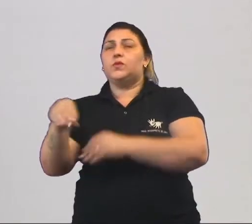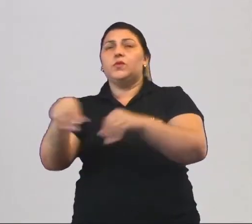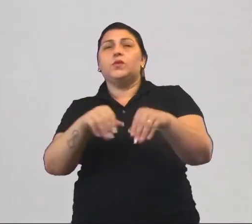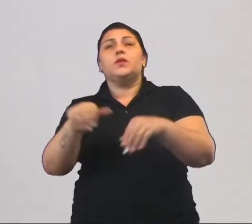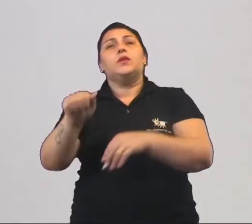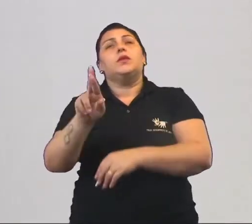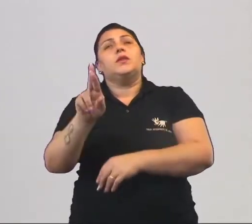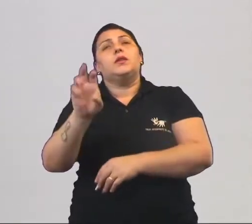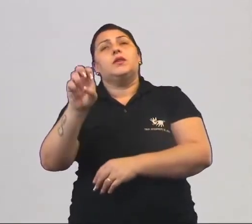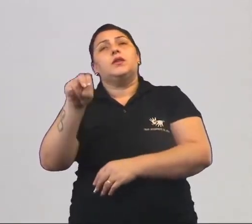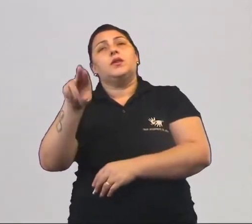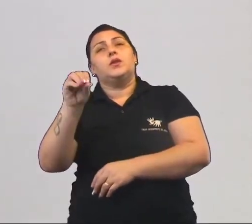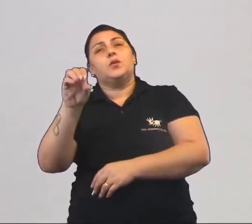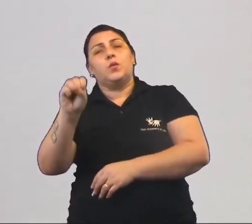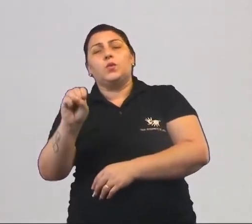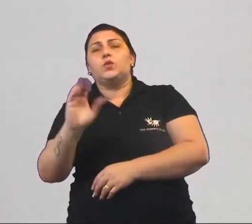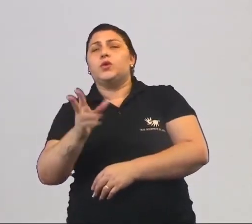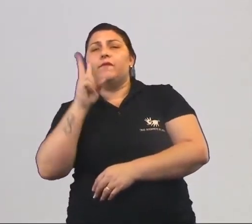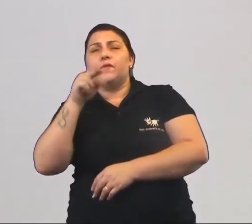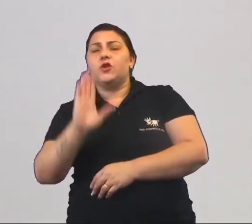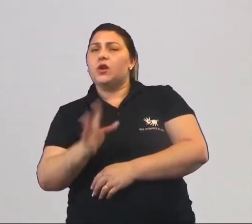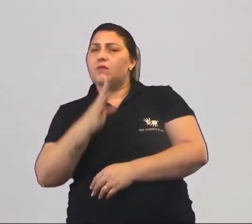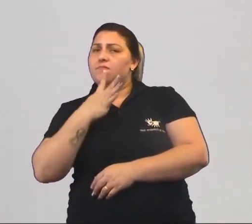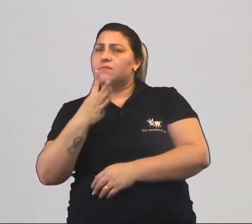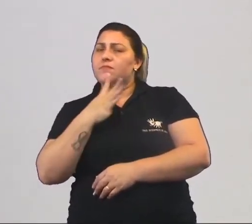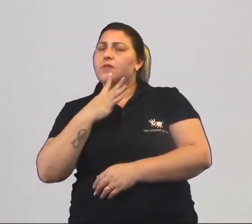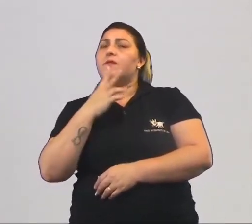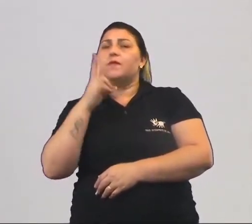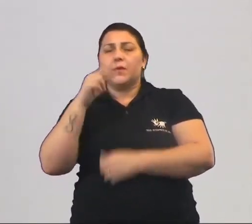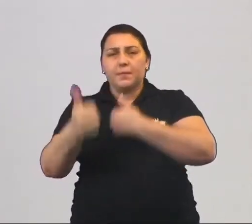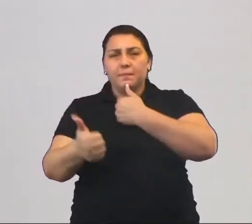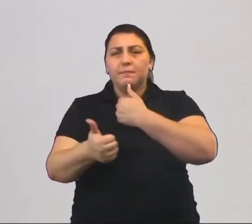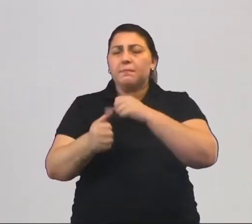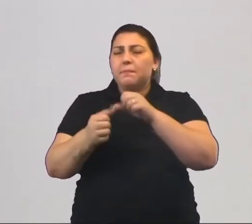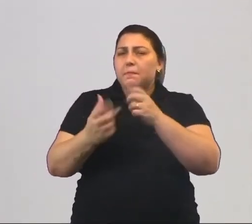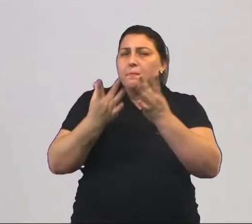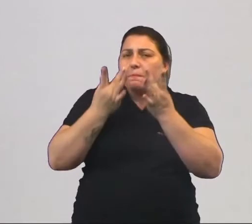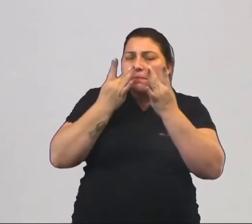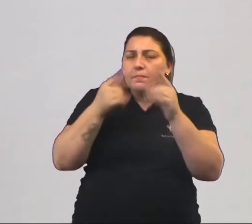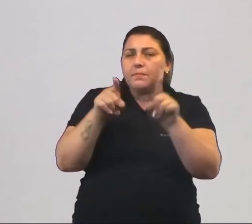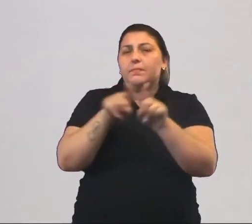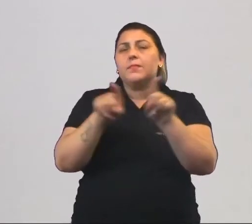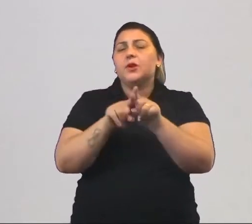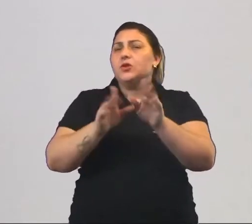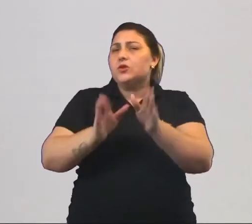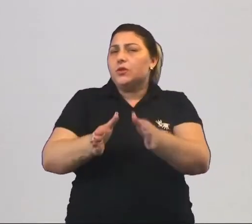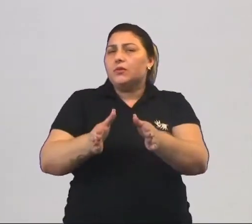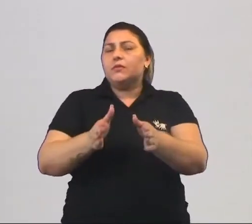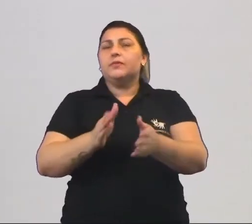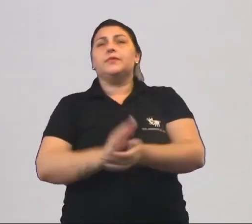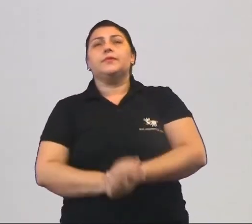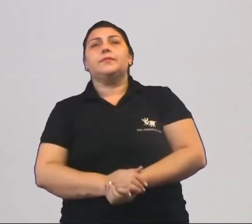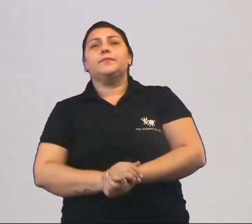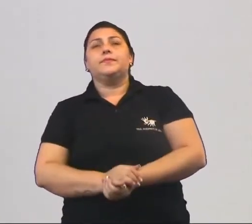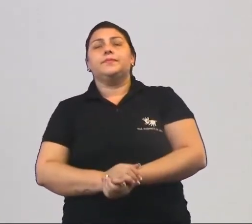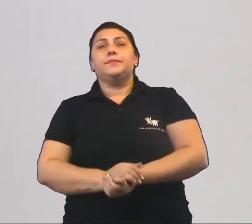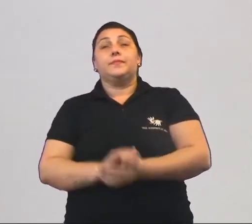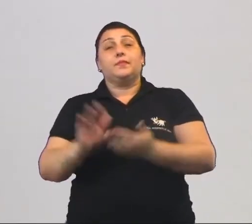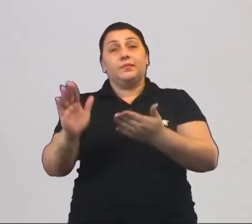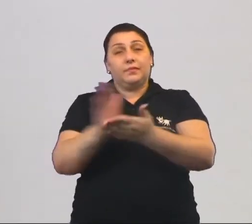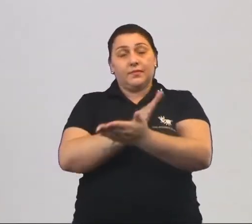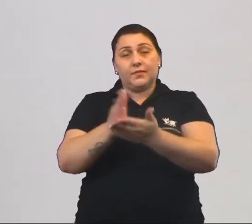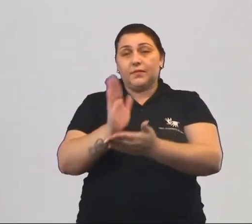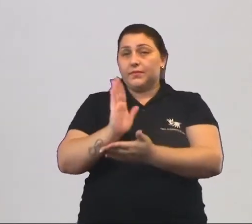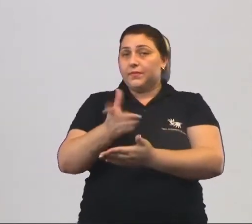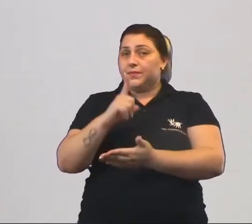solo arenoso, já vi, já conheci, já vi de perto o solo argiloso. E aí, sim ou não? Provavelmente